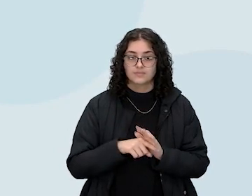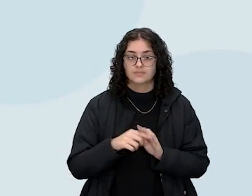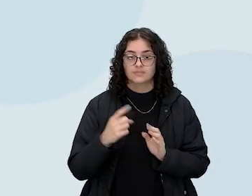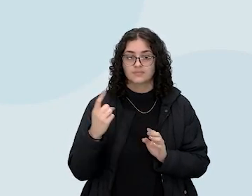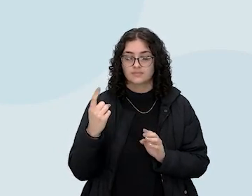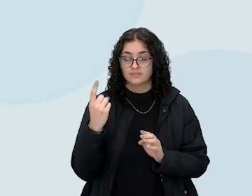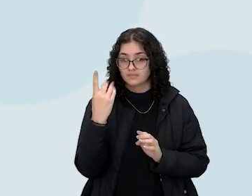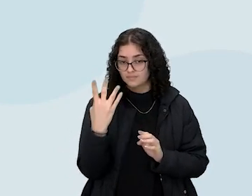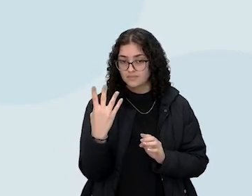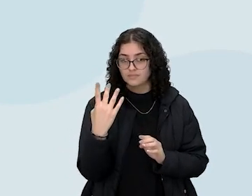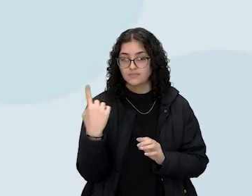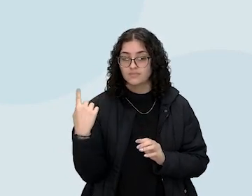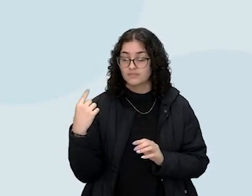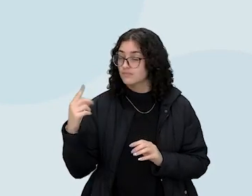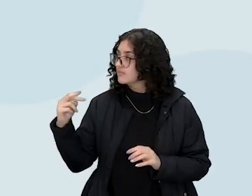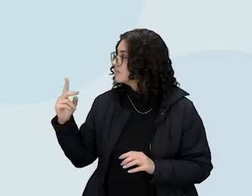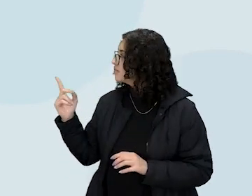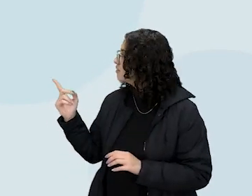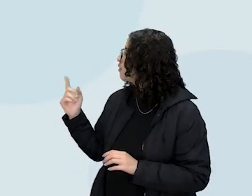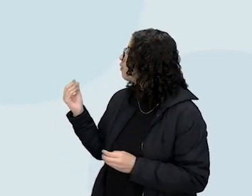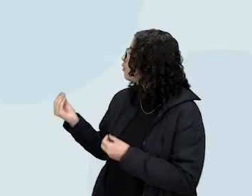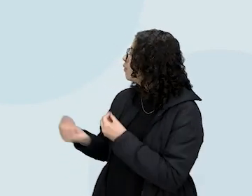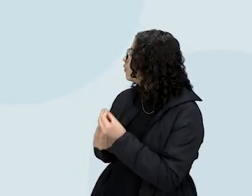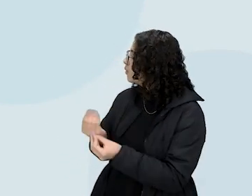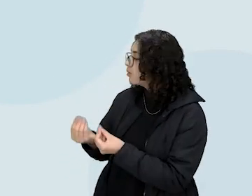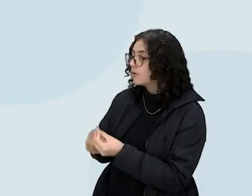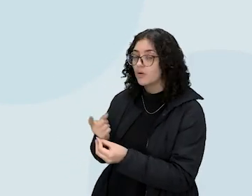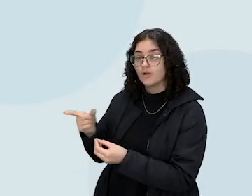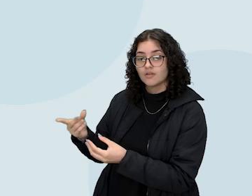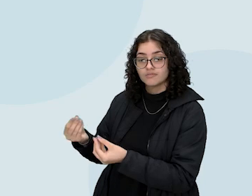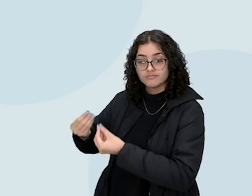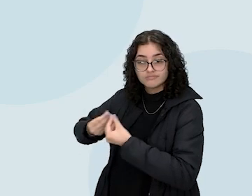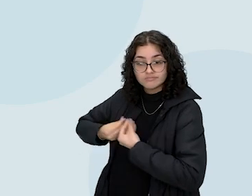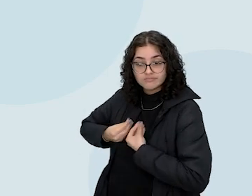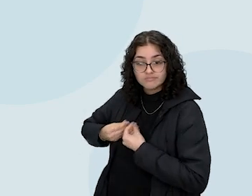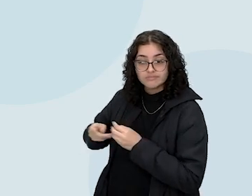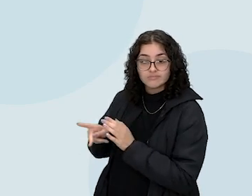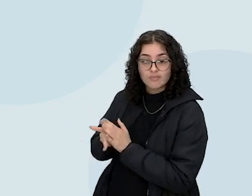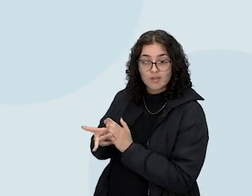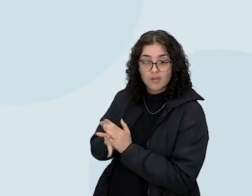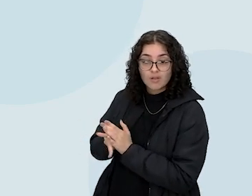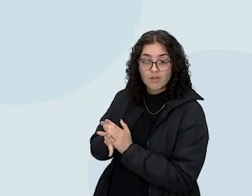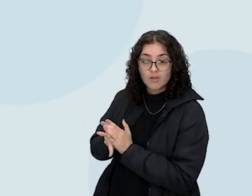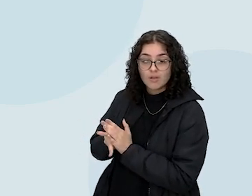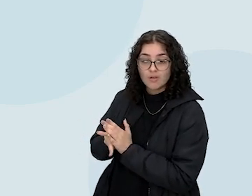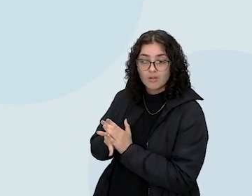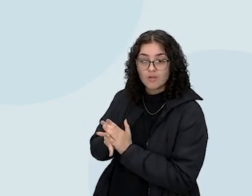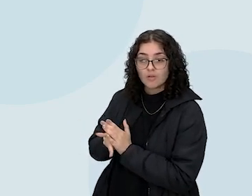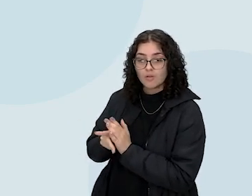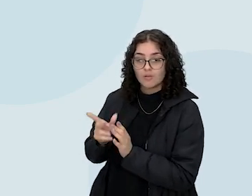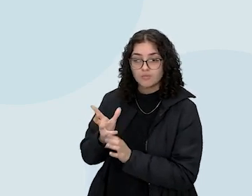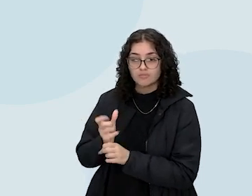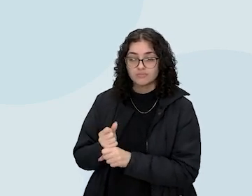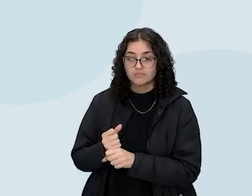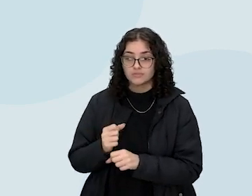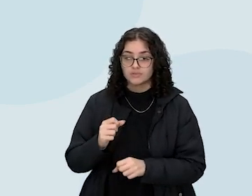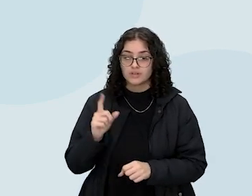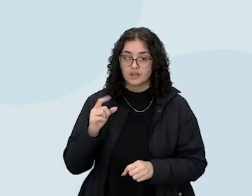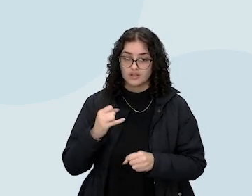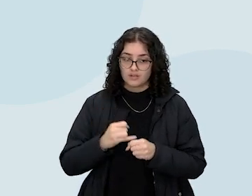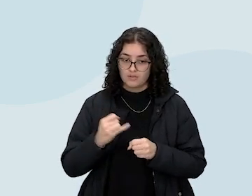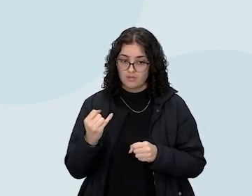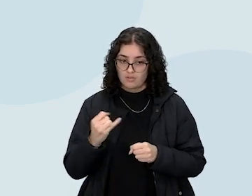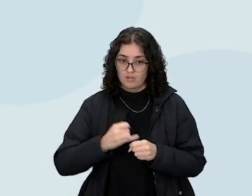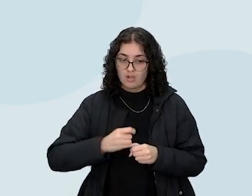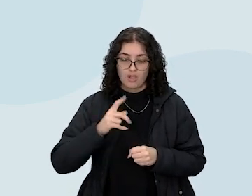14. E esse valor é dado quando as concentrações aí dos íons